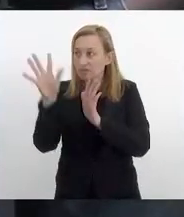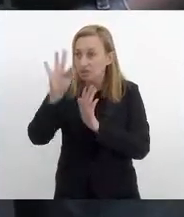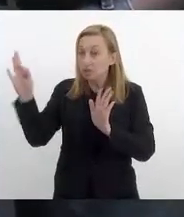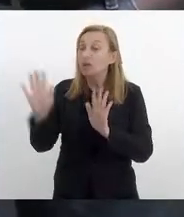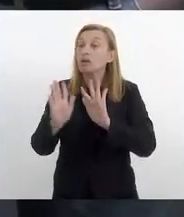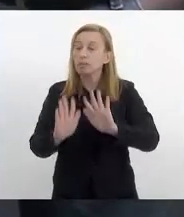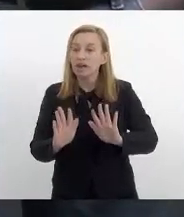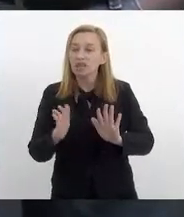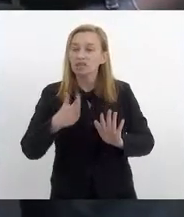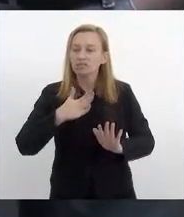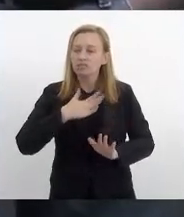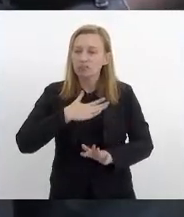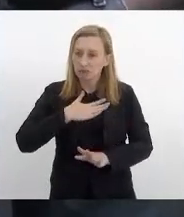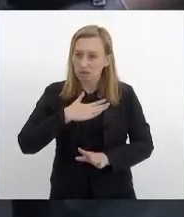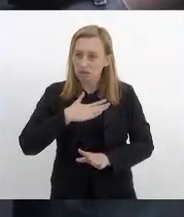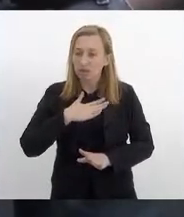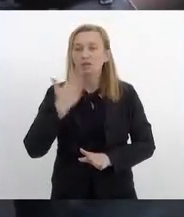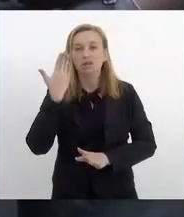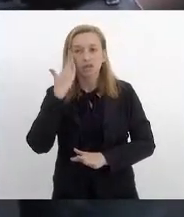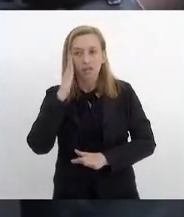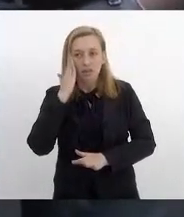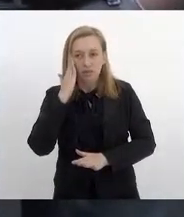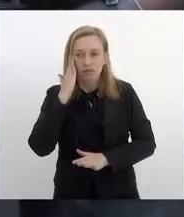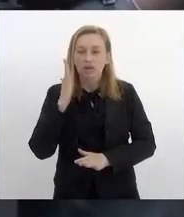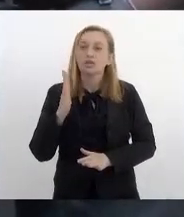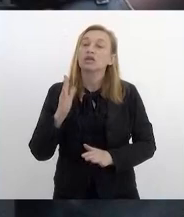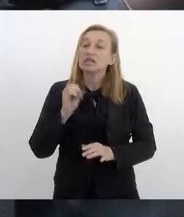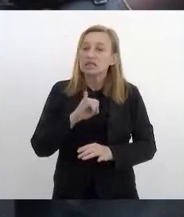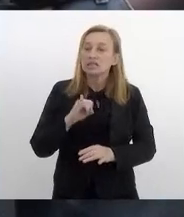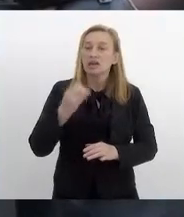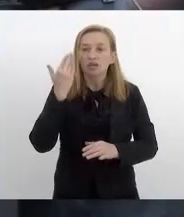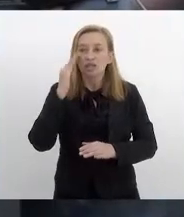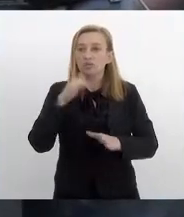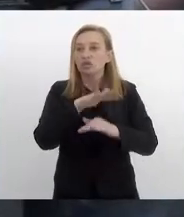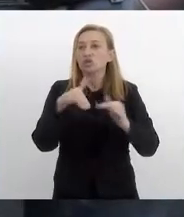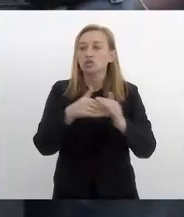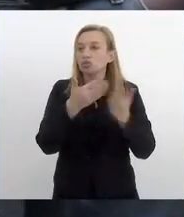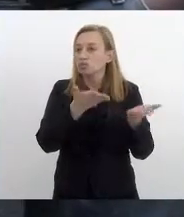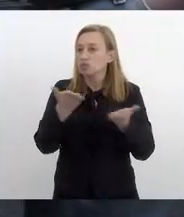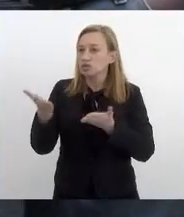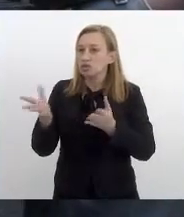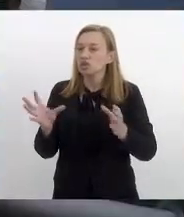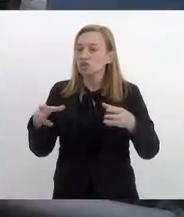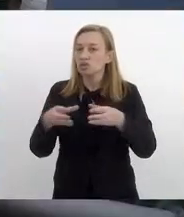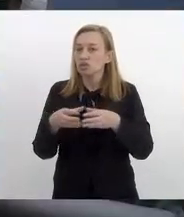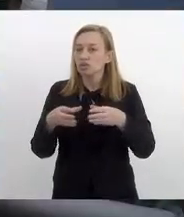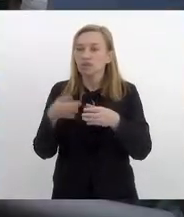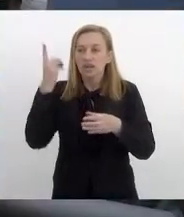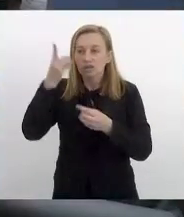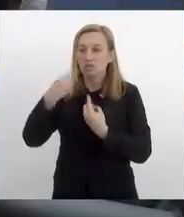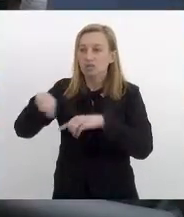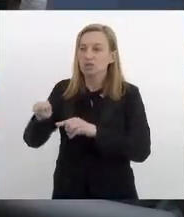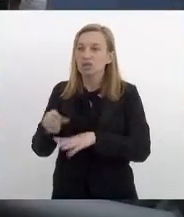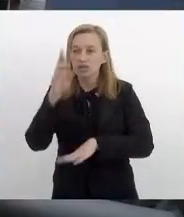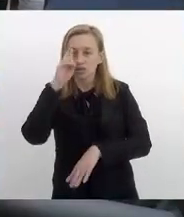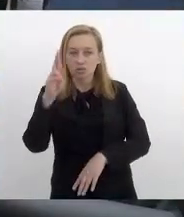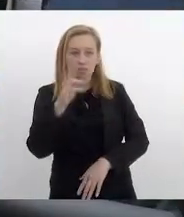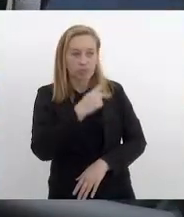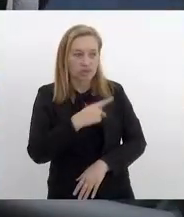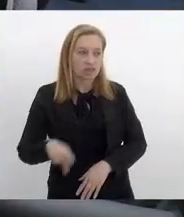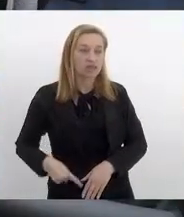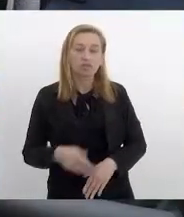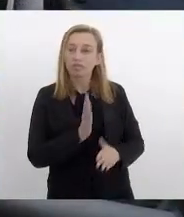De qualquer maneira, o meu espírito é construir entendimento, se esse foi o entendimento de toda a bancada da oposição. Senhor presidente, pela ordem.